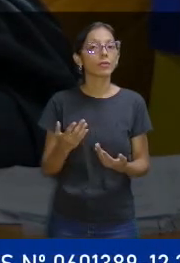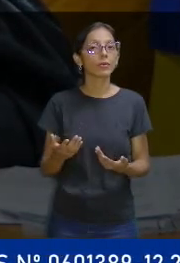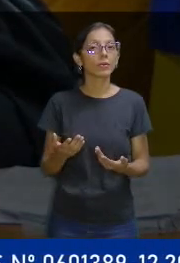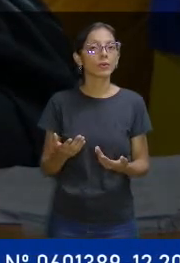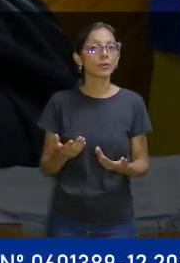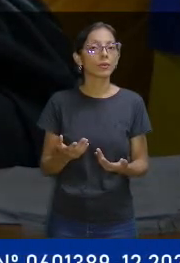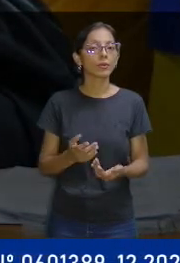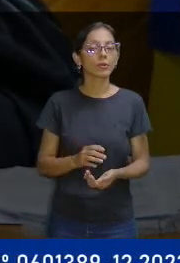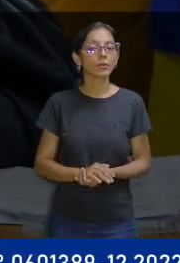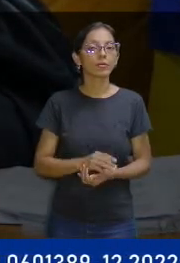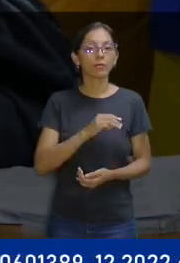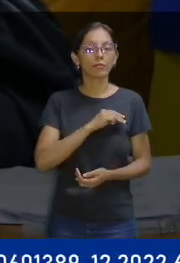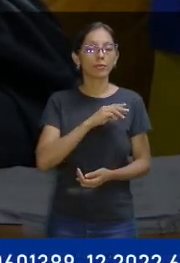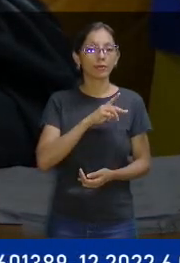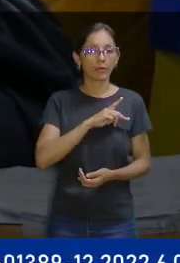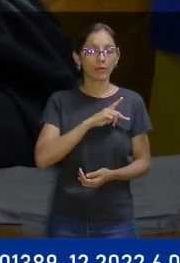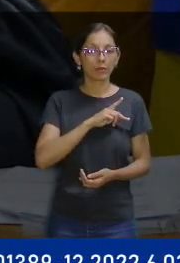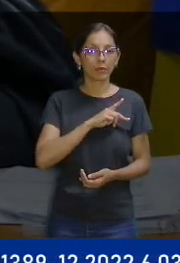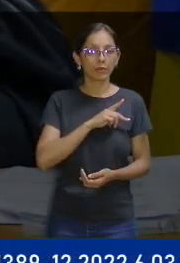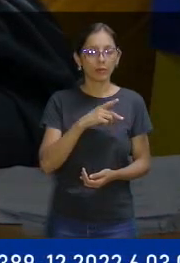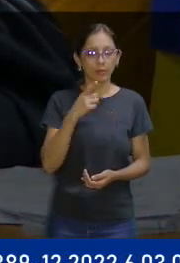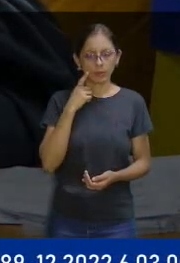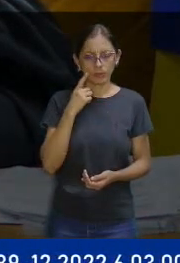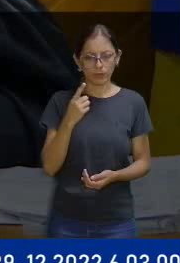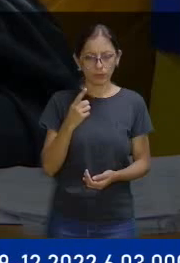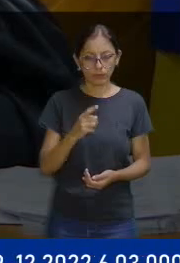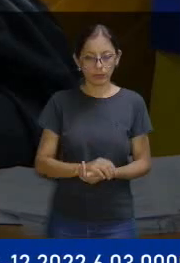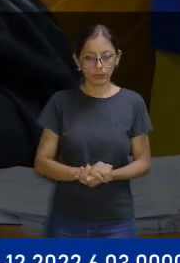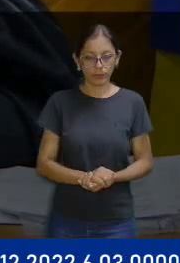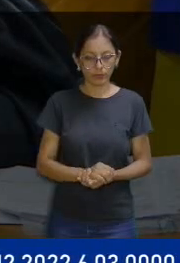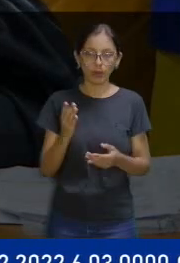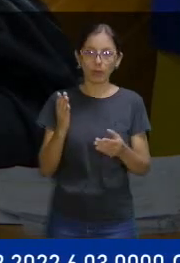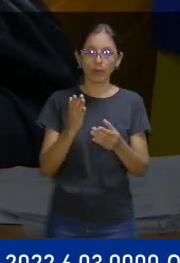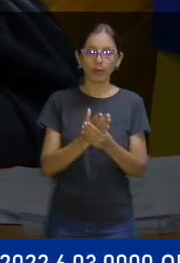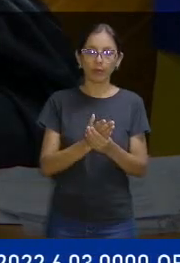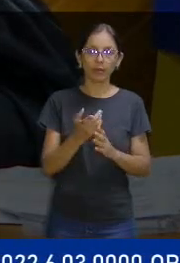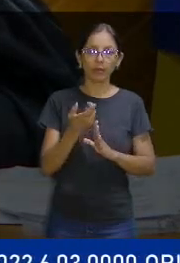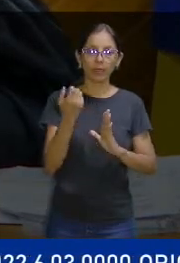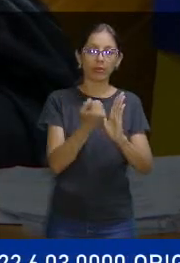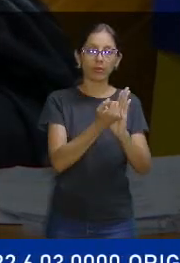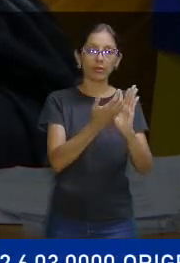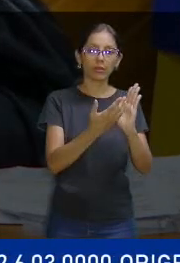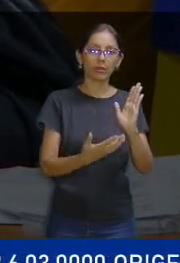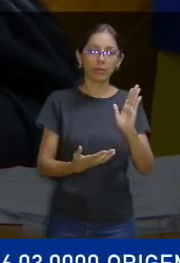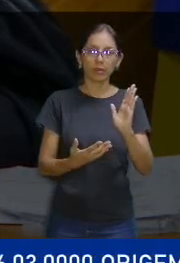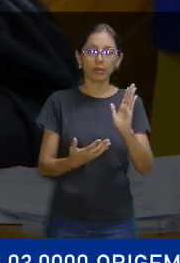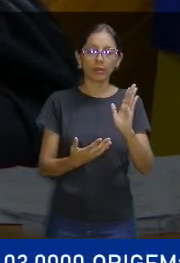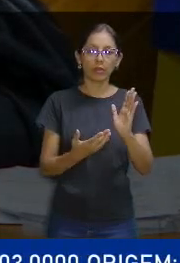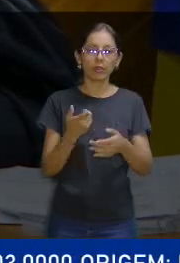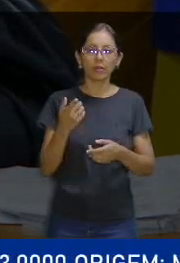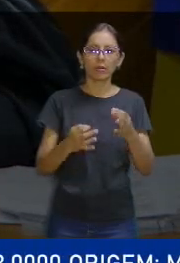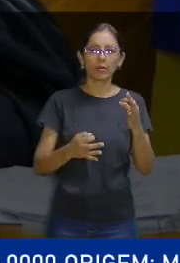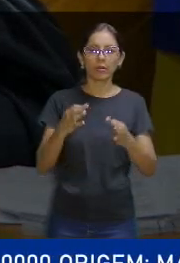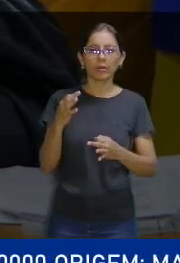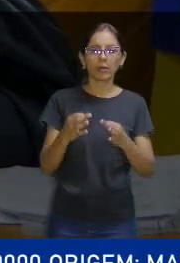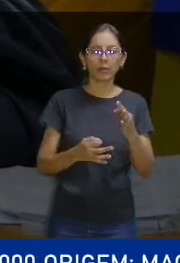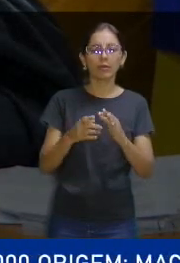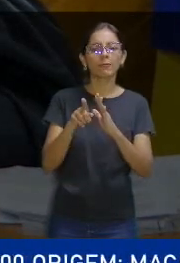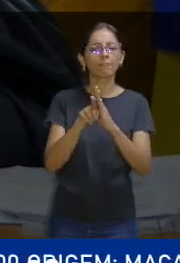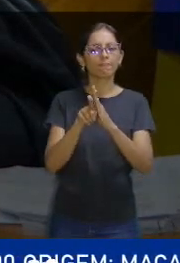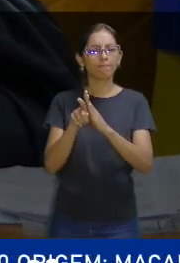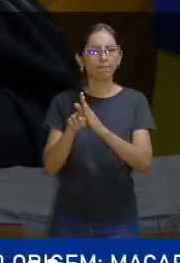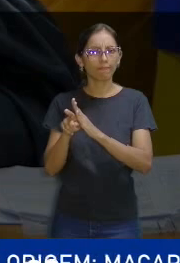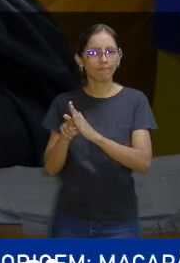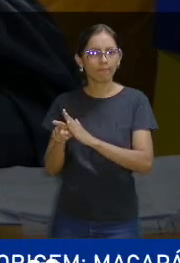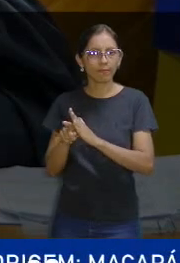seguida, o Ministério Público Eleitoral opôs embargo de declaração sob a alegação de que o julgado não teria analisado os precedentes